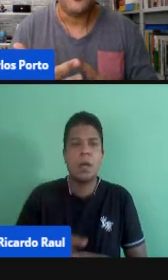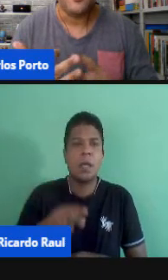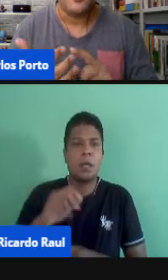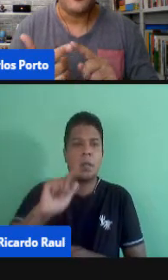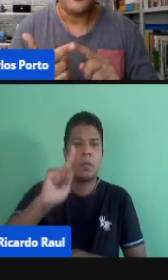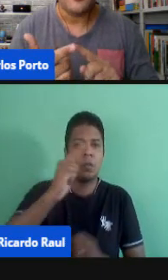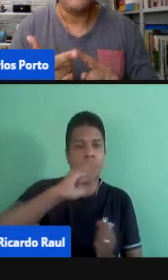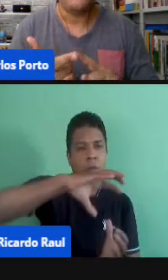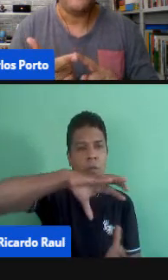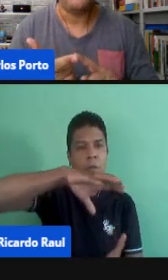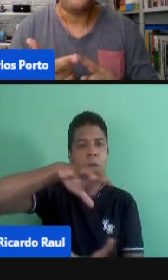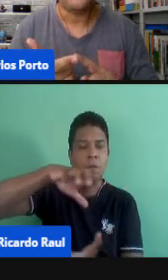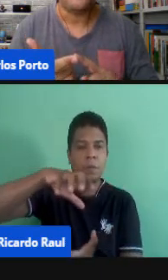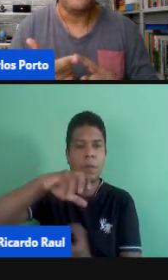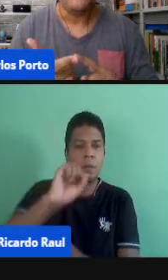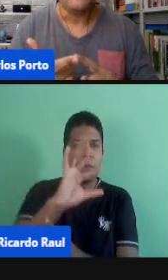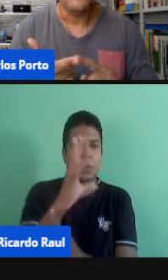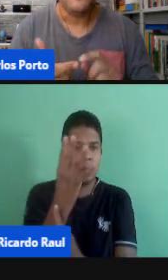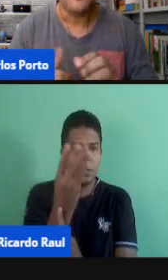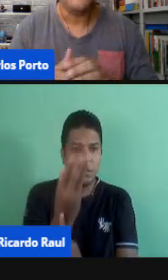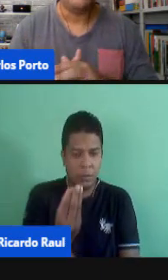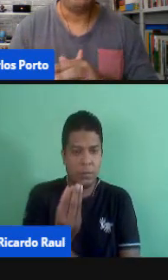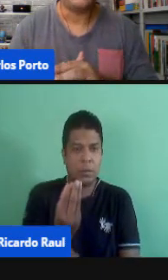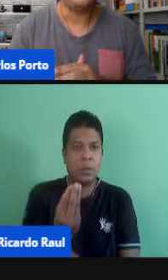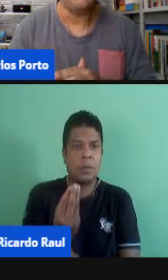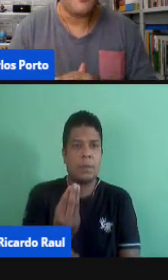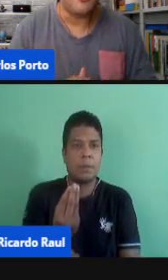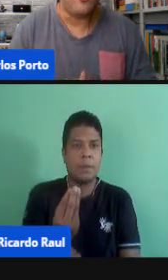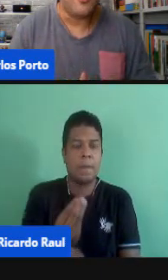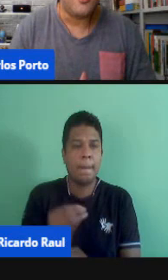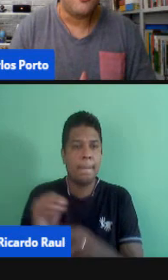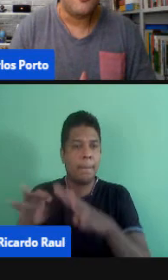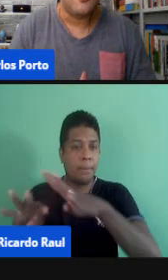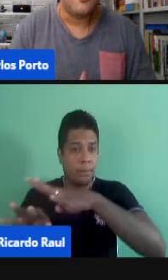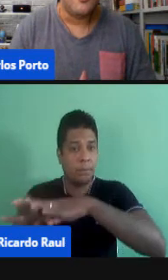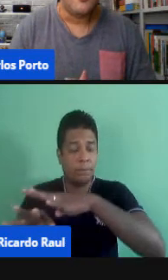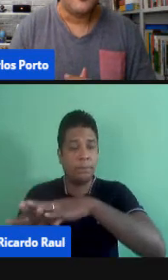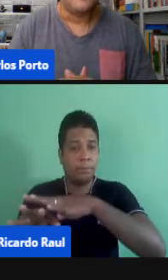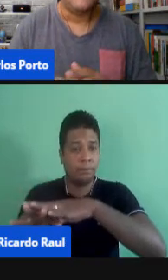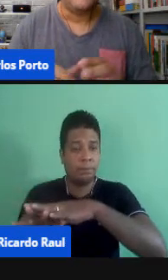geografia, arte, né, matemática.